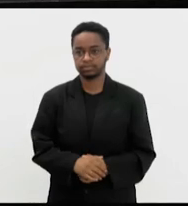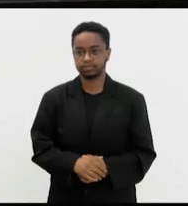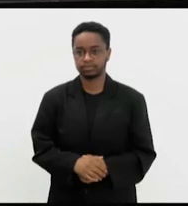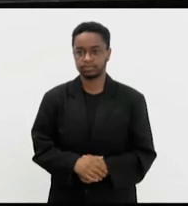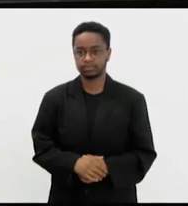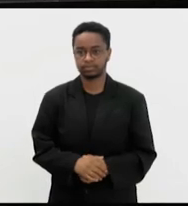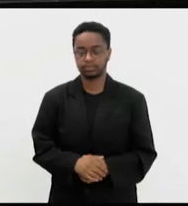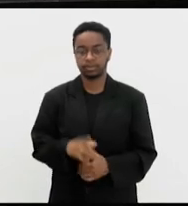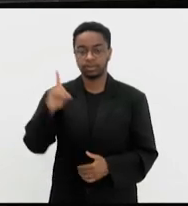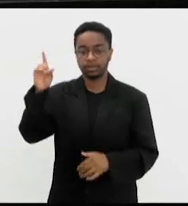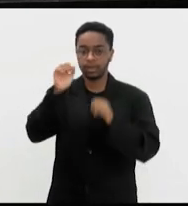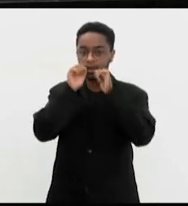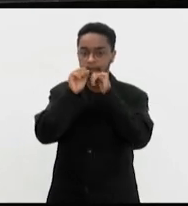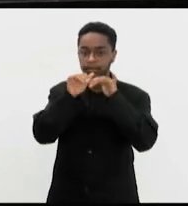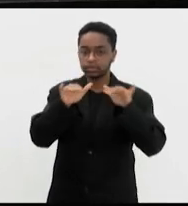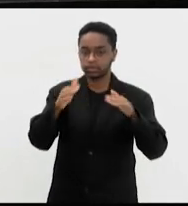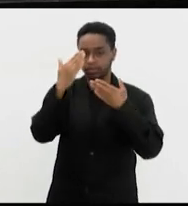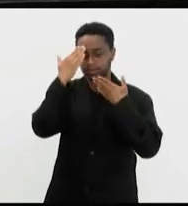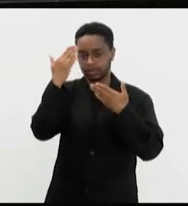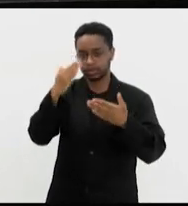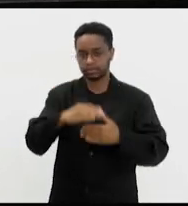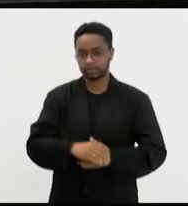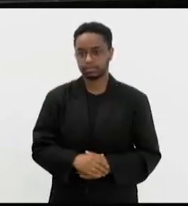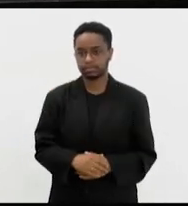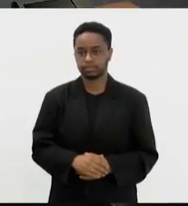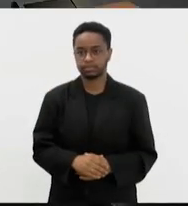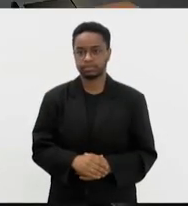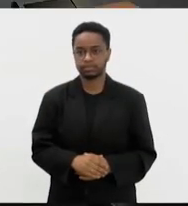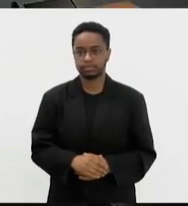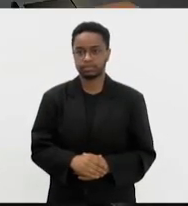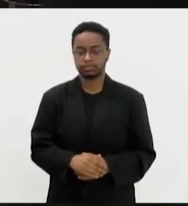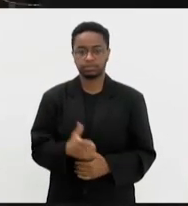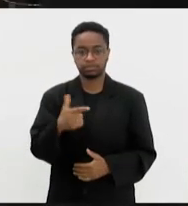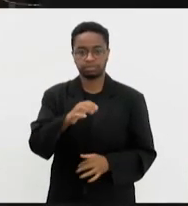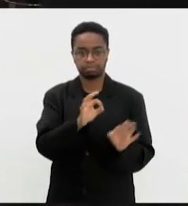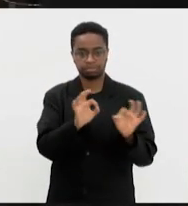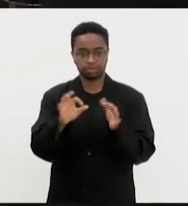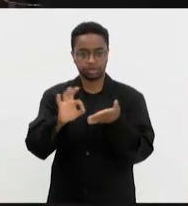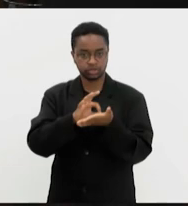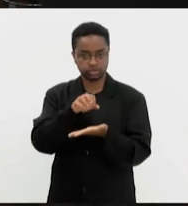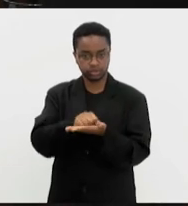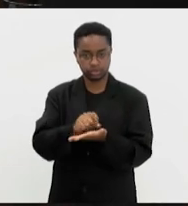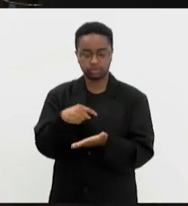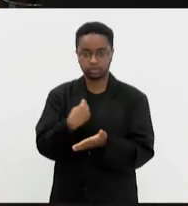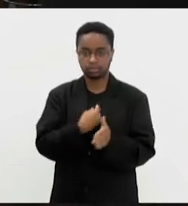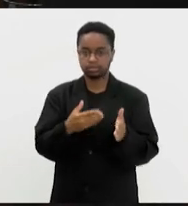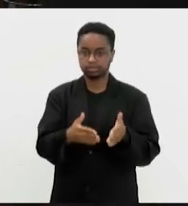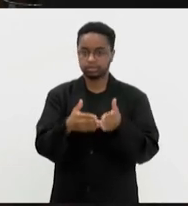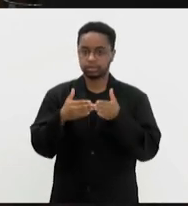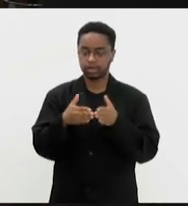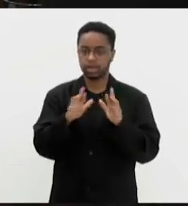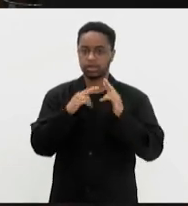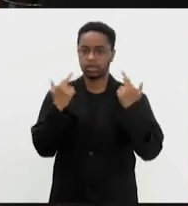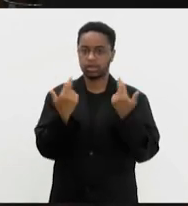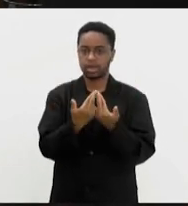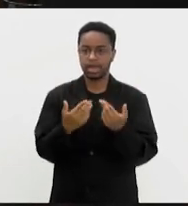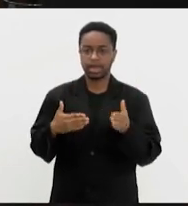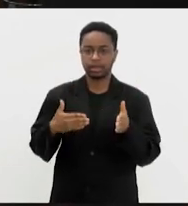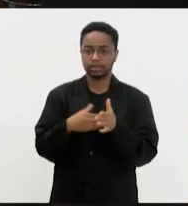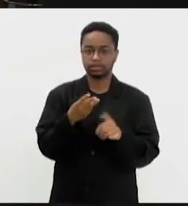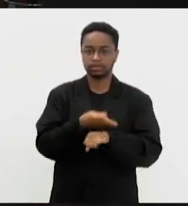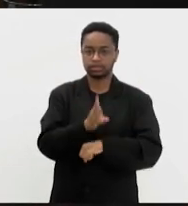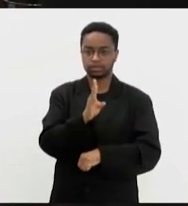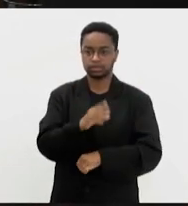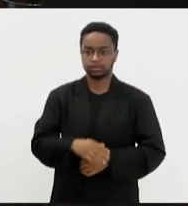nos abençoe e muito obrigado não havendo mais oradores escritos a presidência suspende ess trabalhos até às 15